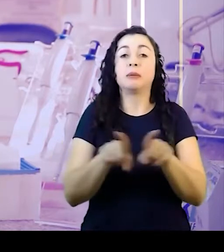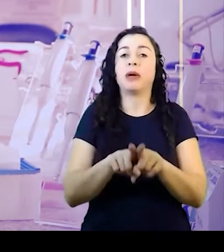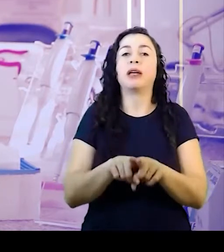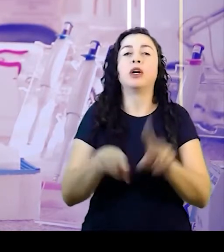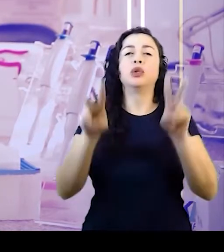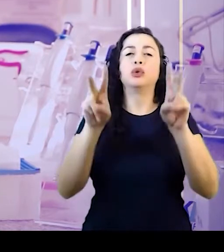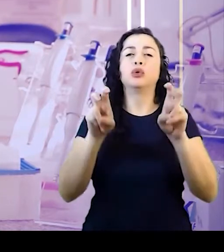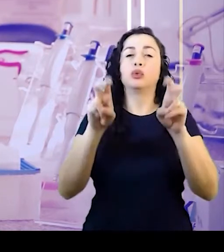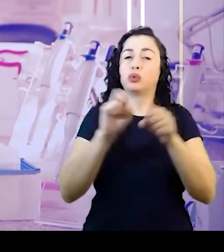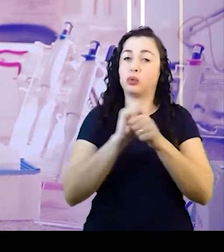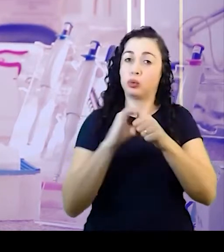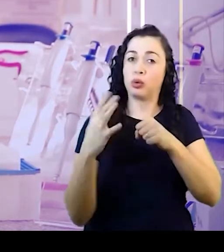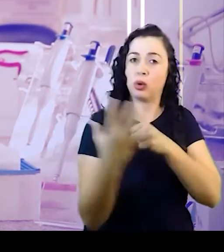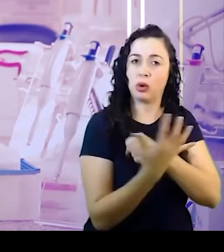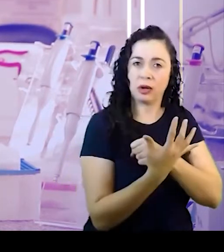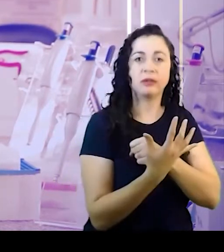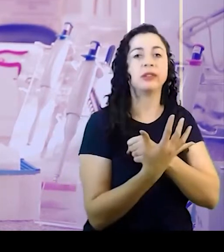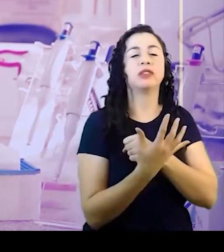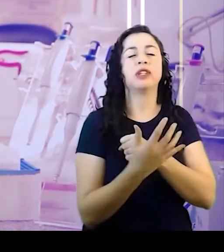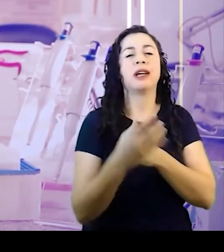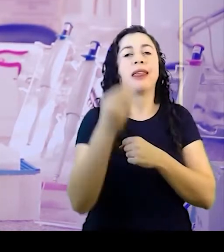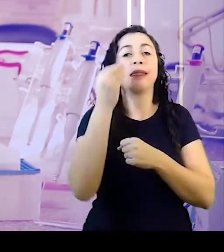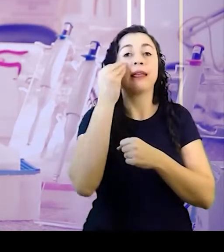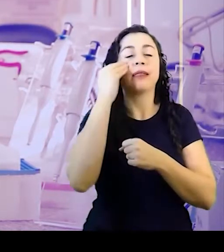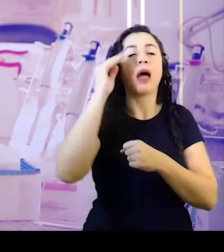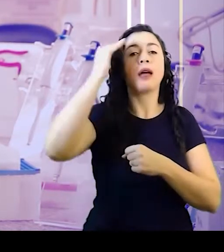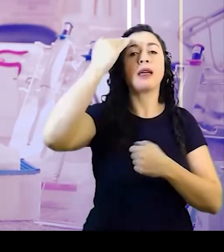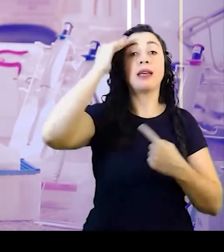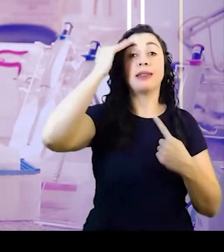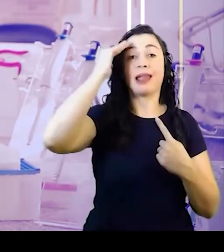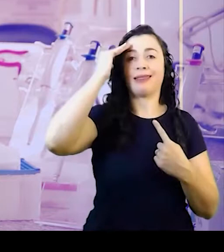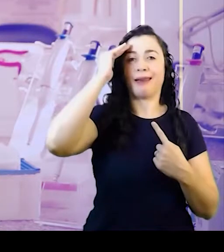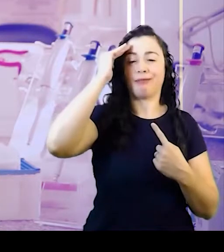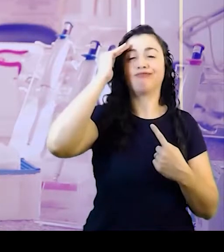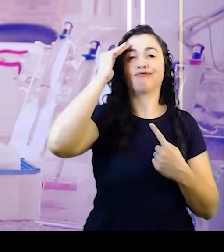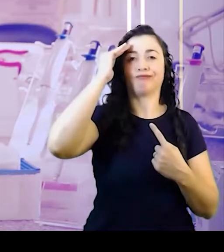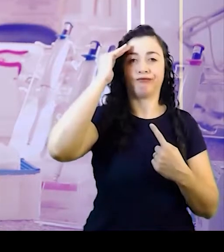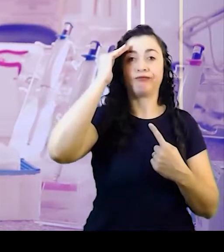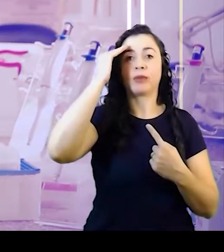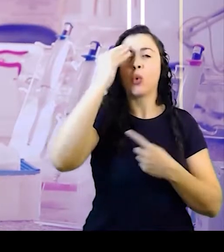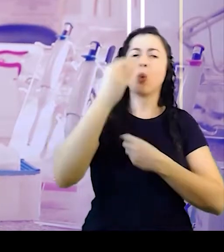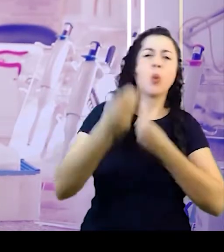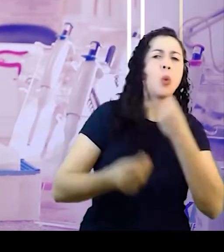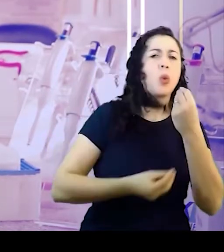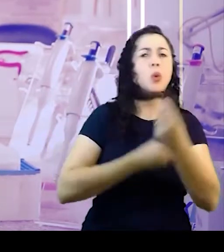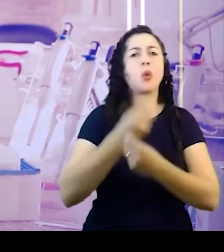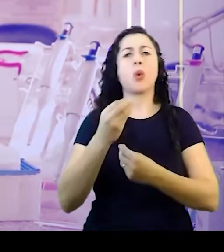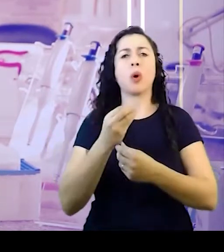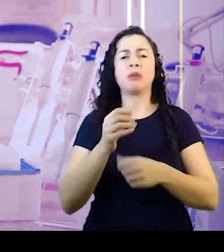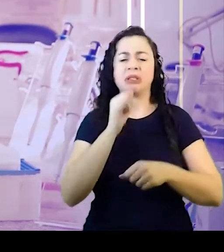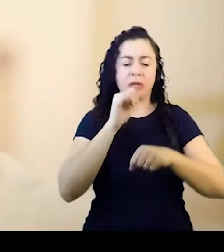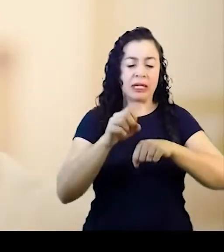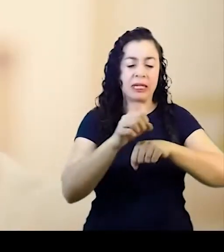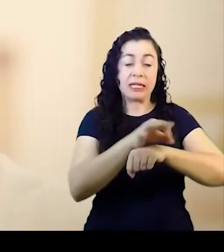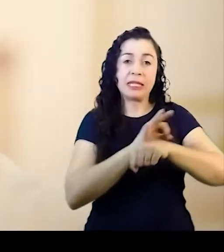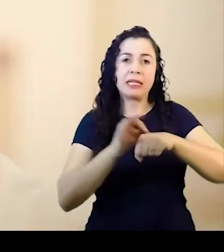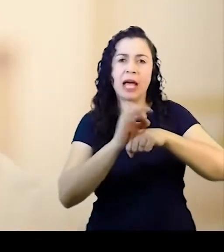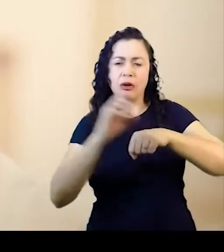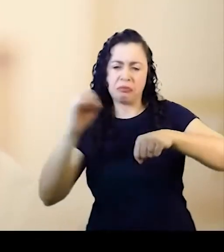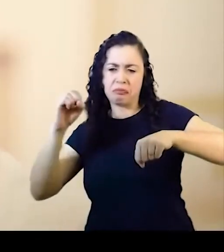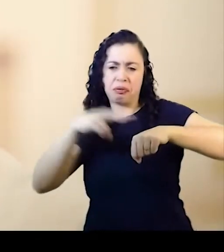ao Covid é tentar entender como que o vírus infecta a célula, como que ele